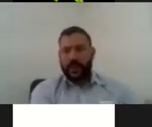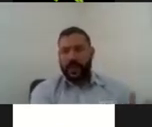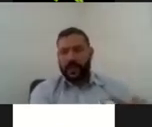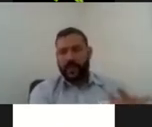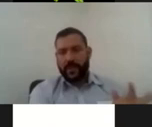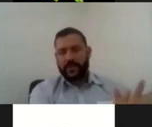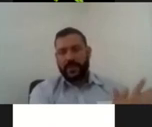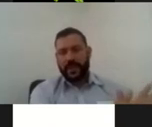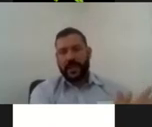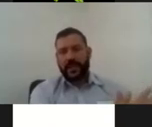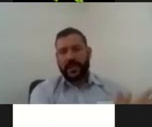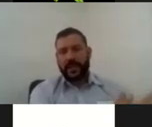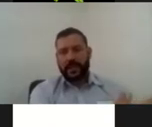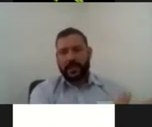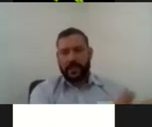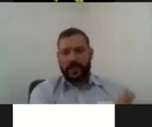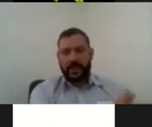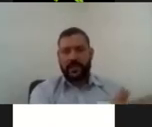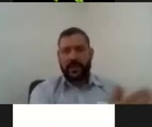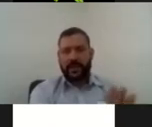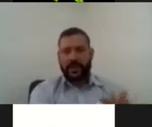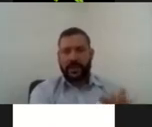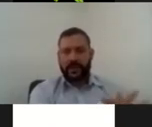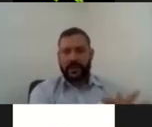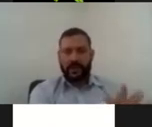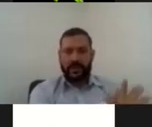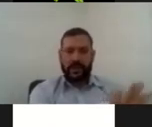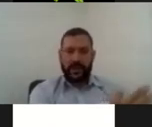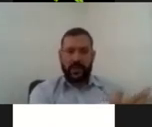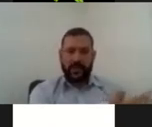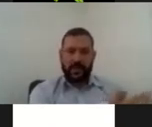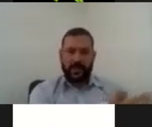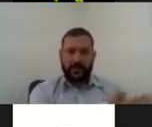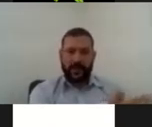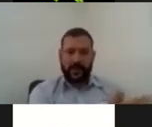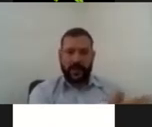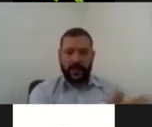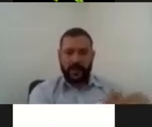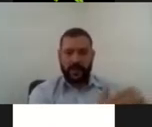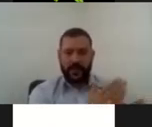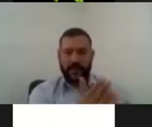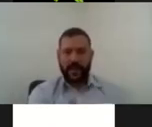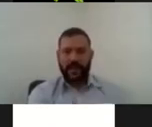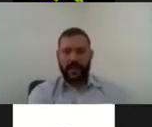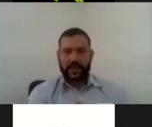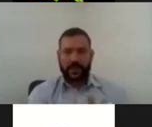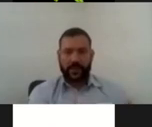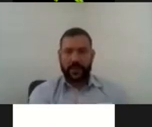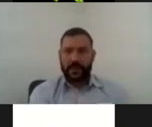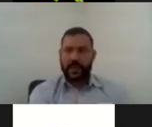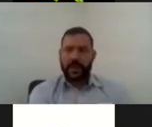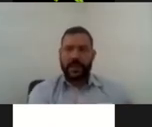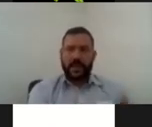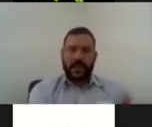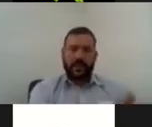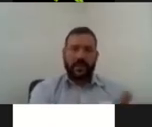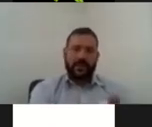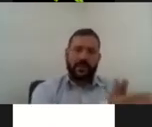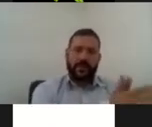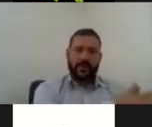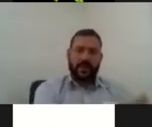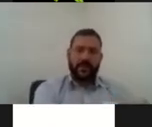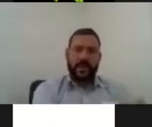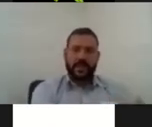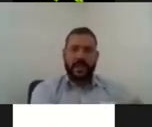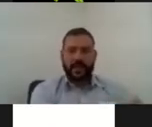Ewing, eles acometem a faixa etária de 5 a 15 anos, sendo o osteosarcoma mais frequente na segunda década e depois na primeira, e o